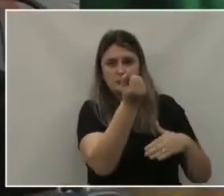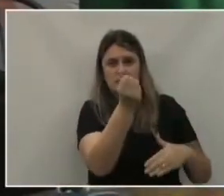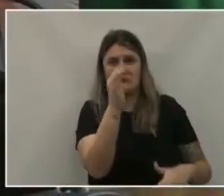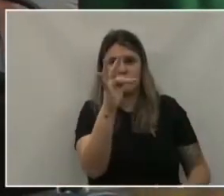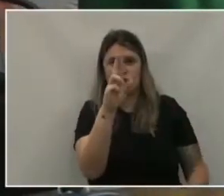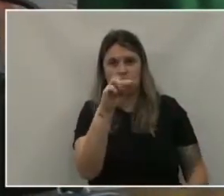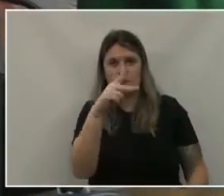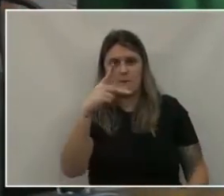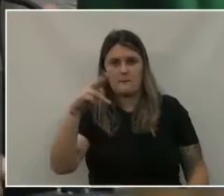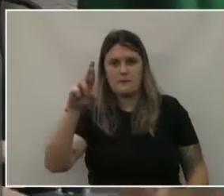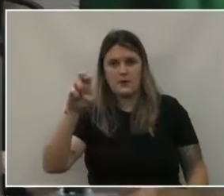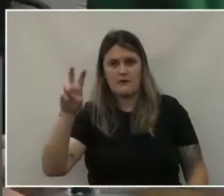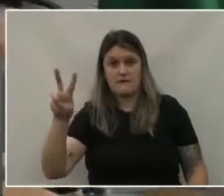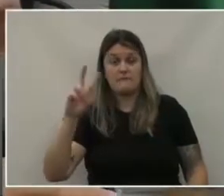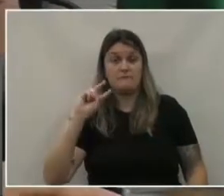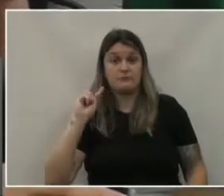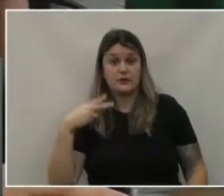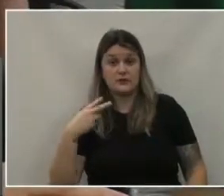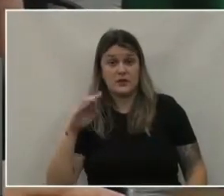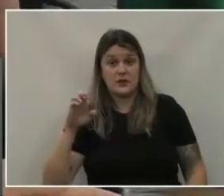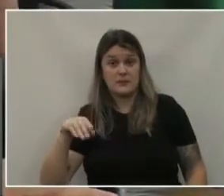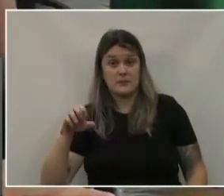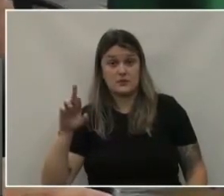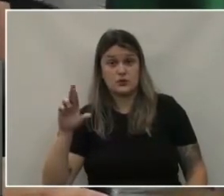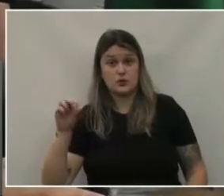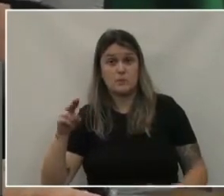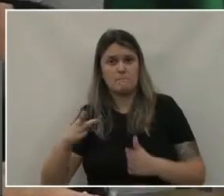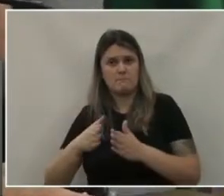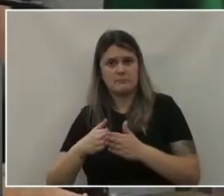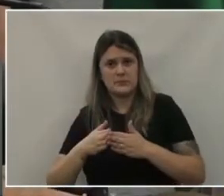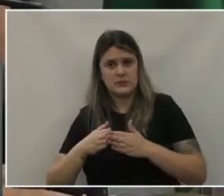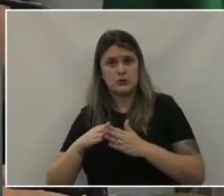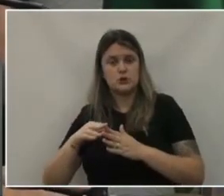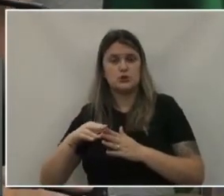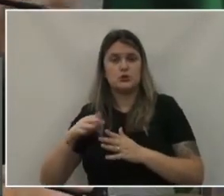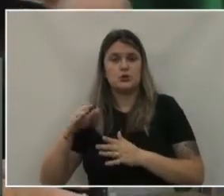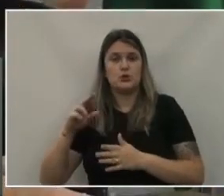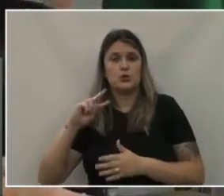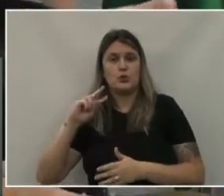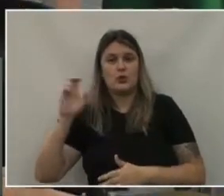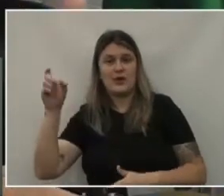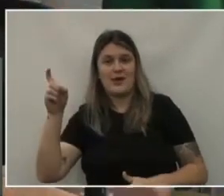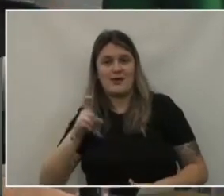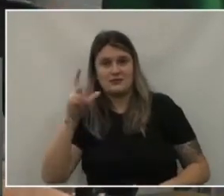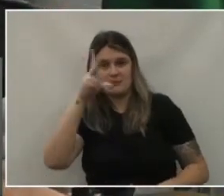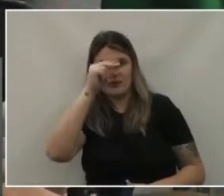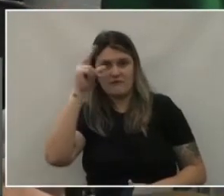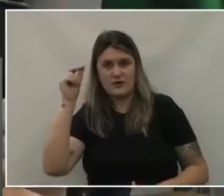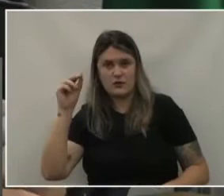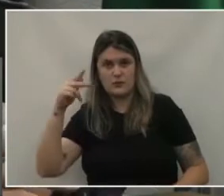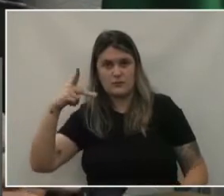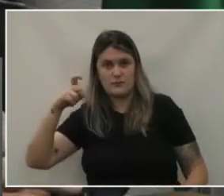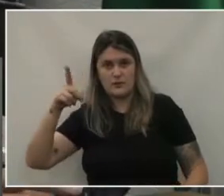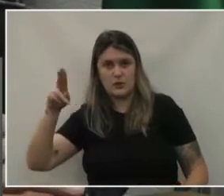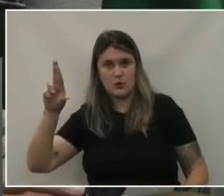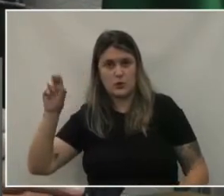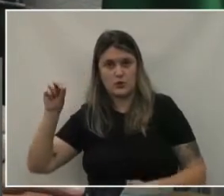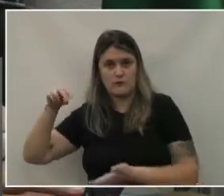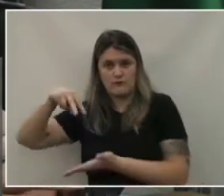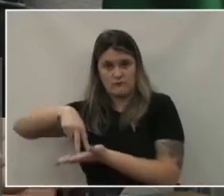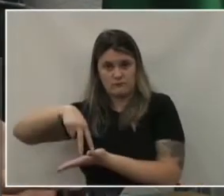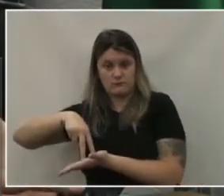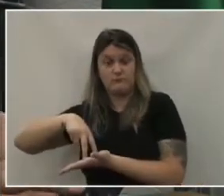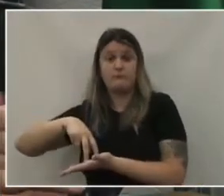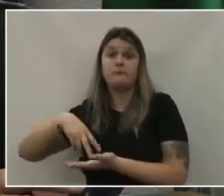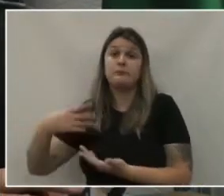nosso amigo vereador Emerson solicitou para que mais uma pessoa possa estar presente falando a respeito deste assunto. É